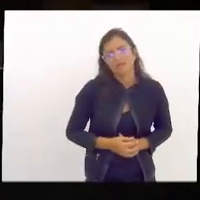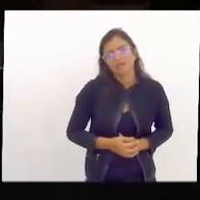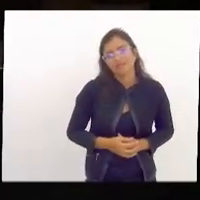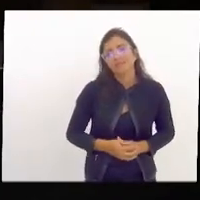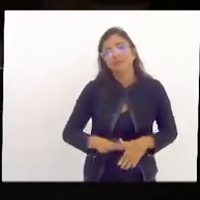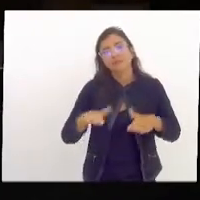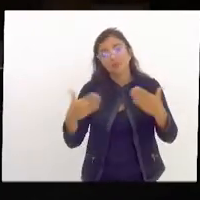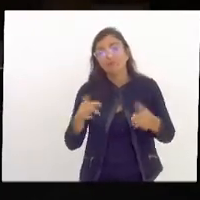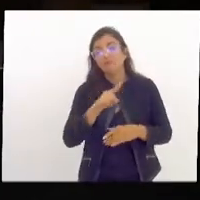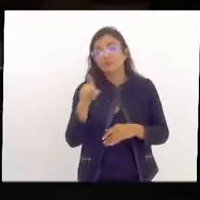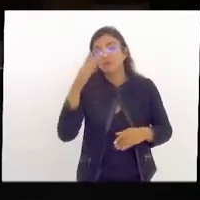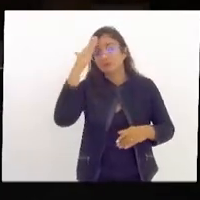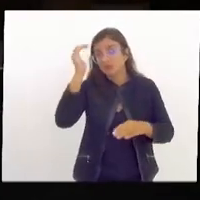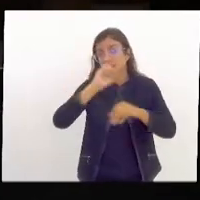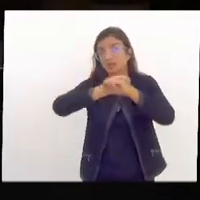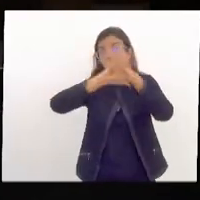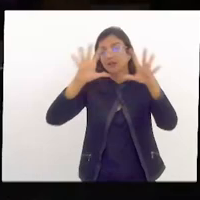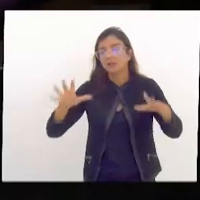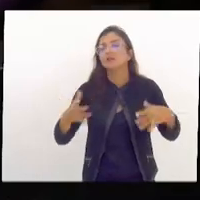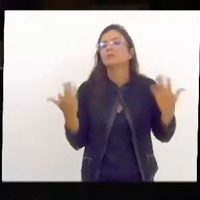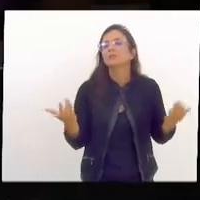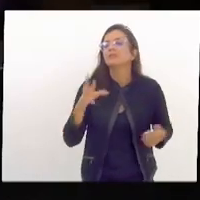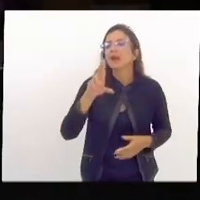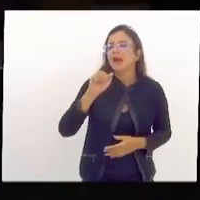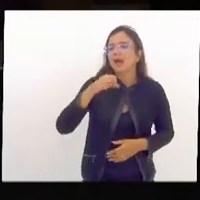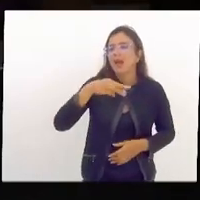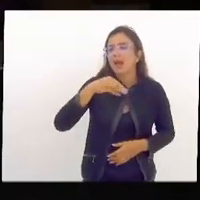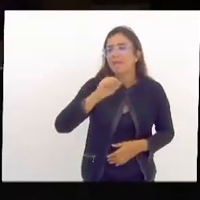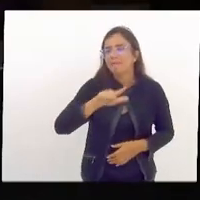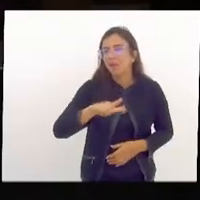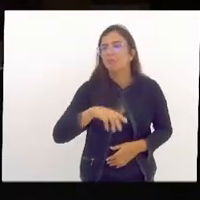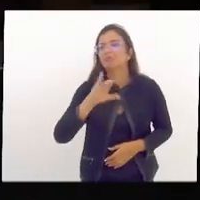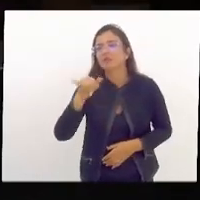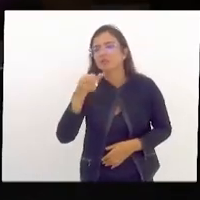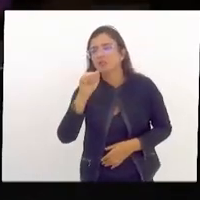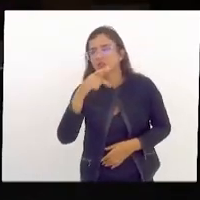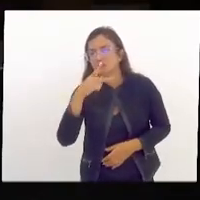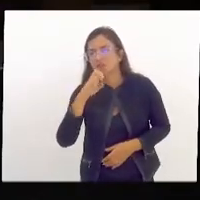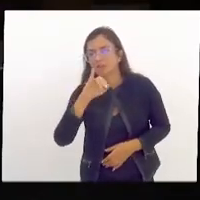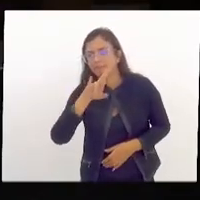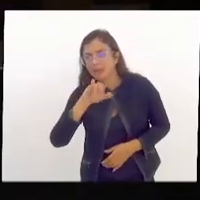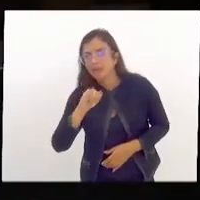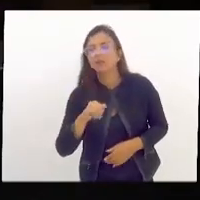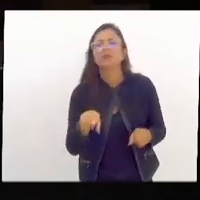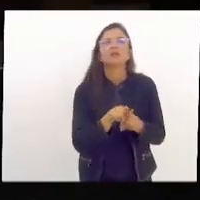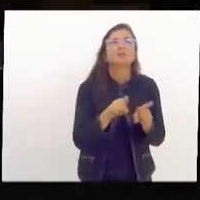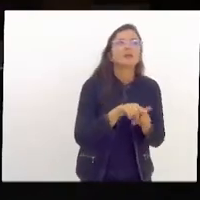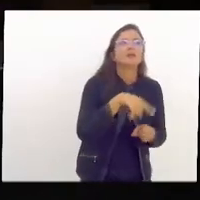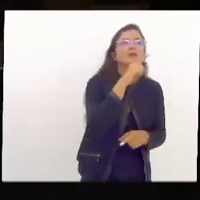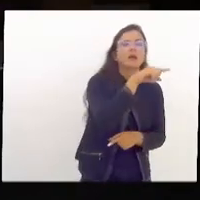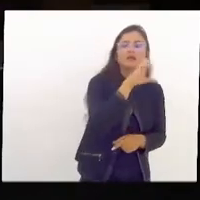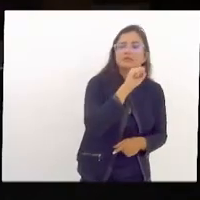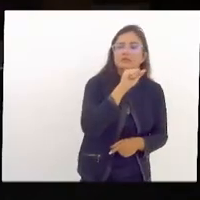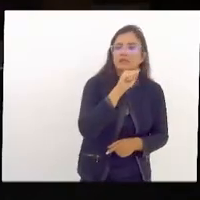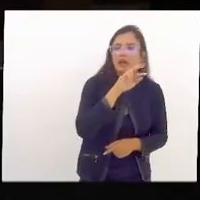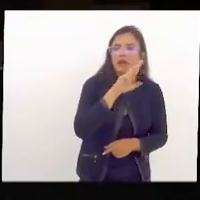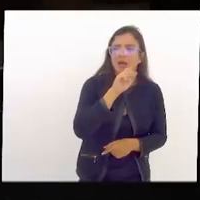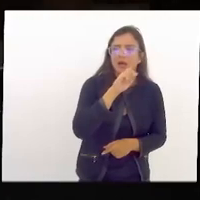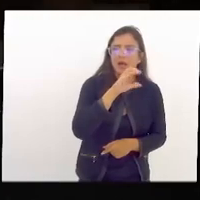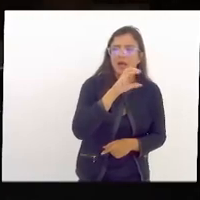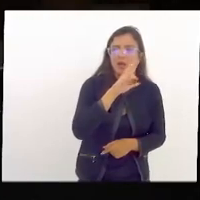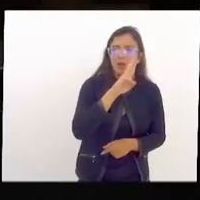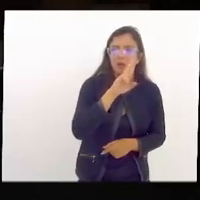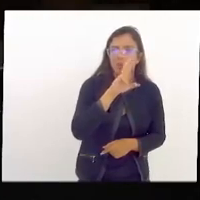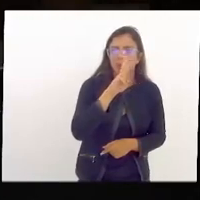uma noção exata, não só o ramal Japeri, como o ramal Japeri, Saracuruna, Belfor Roxo, como o ramal Santa Cruz,